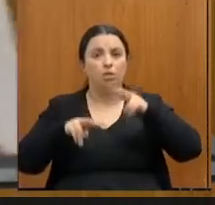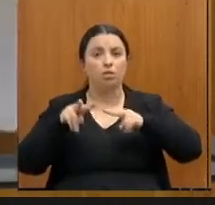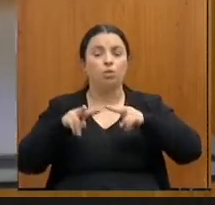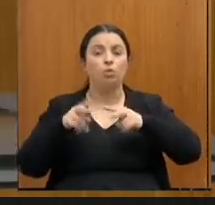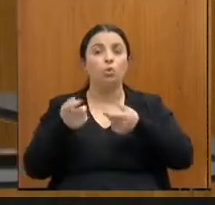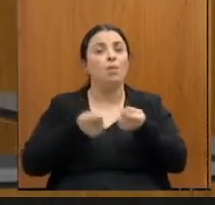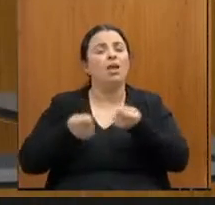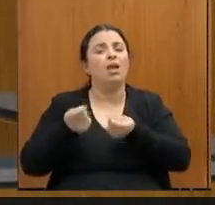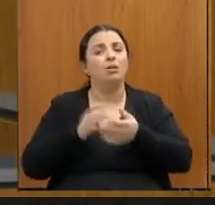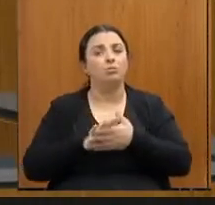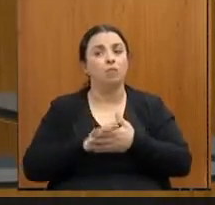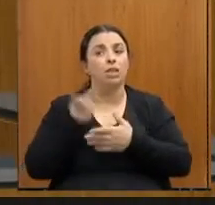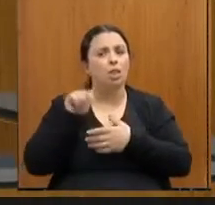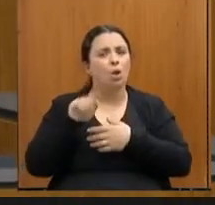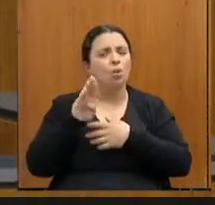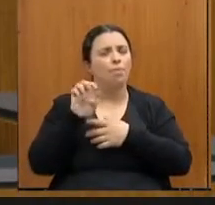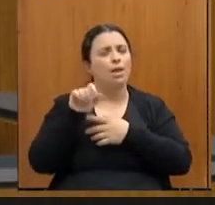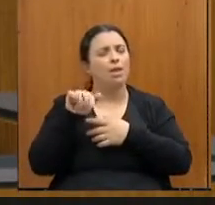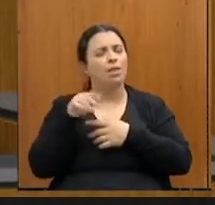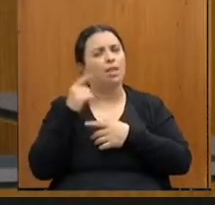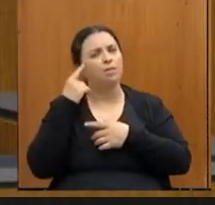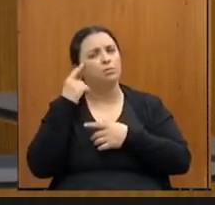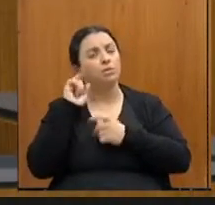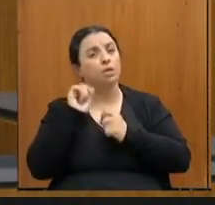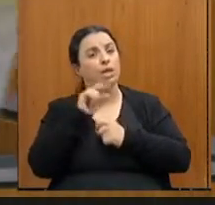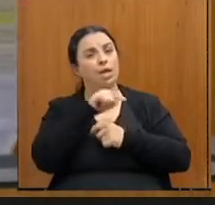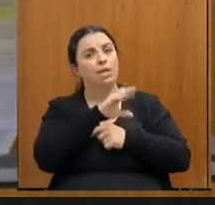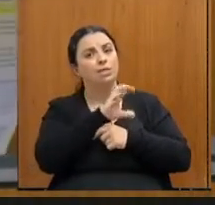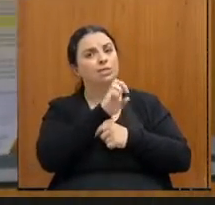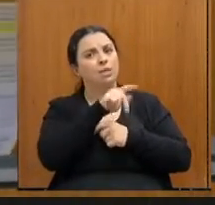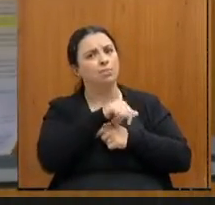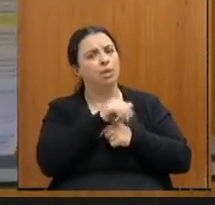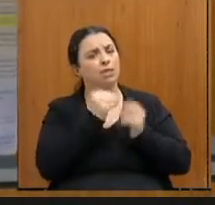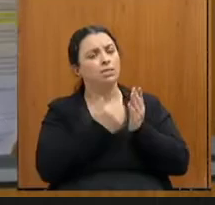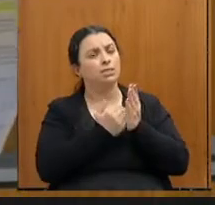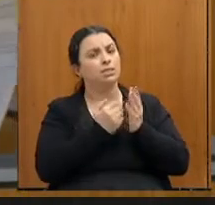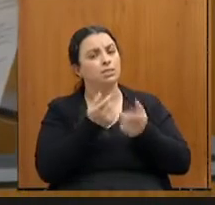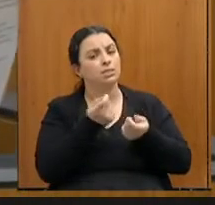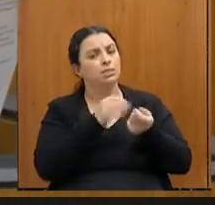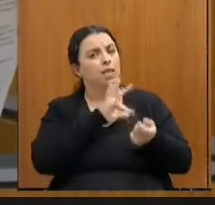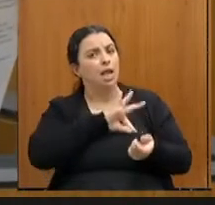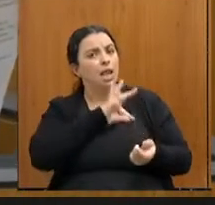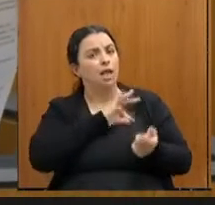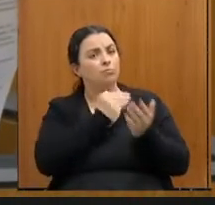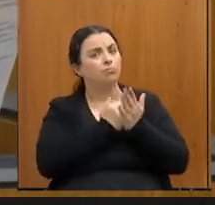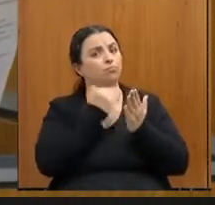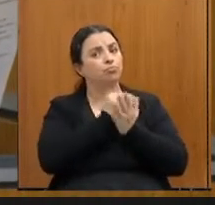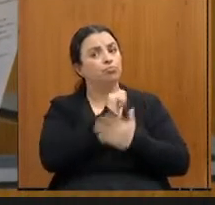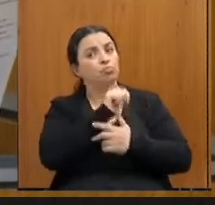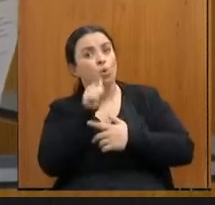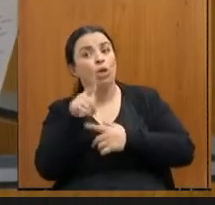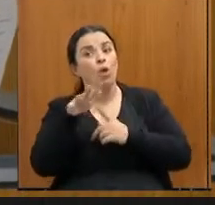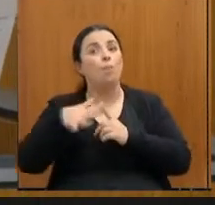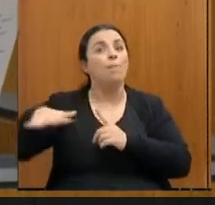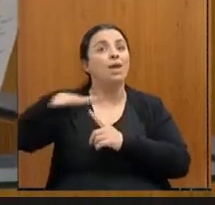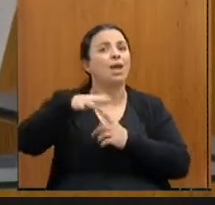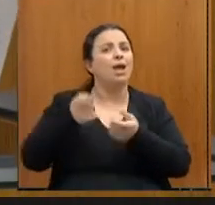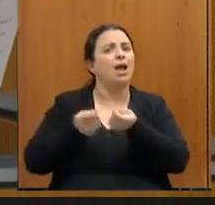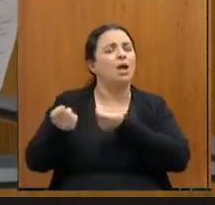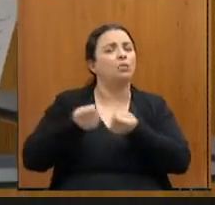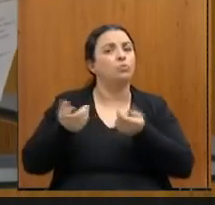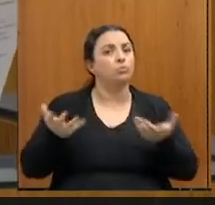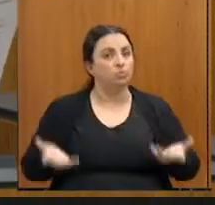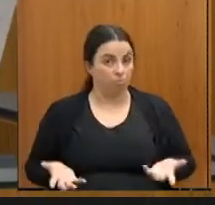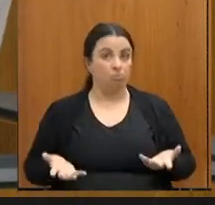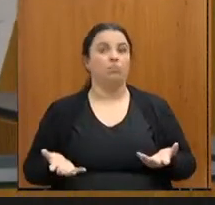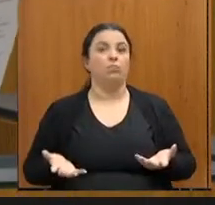então do BNDS a Cemig estaria praticando os salários superiores ao do mercado vou nem me atrever a comparar